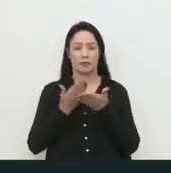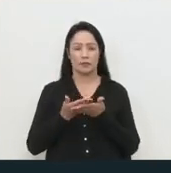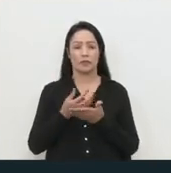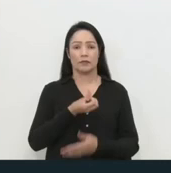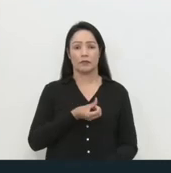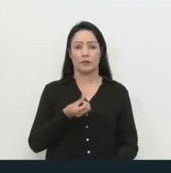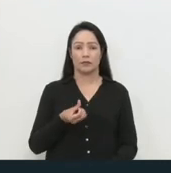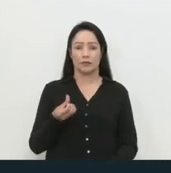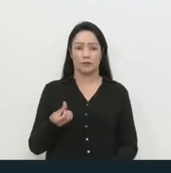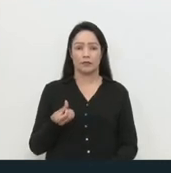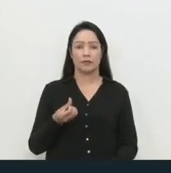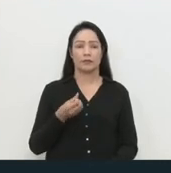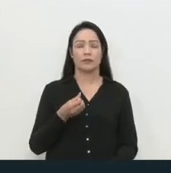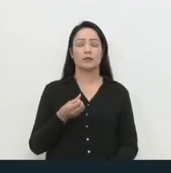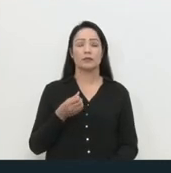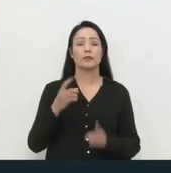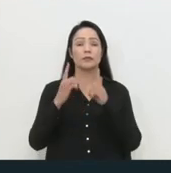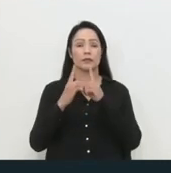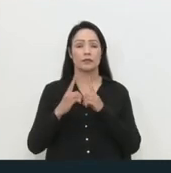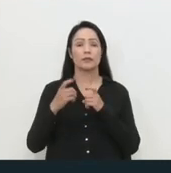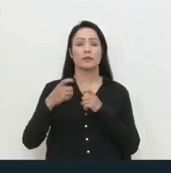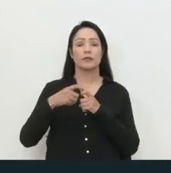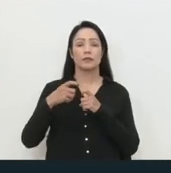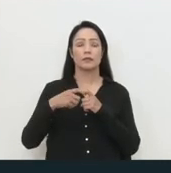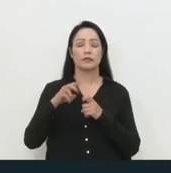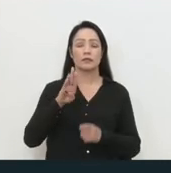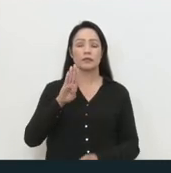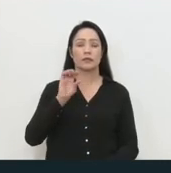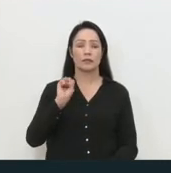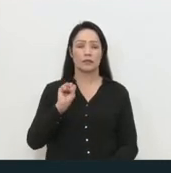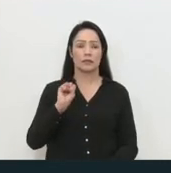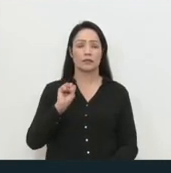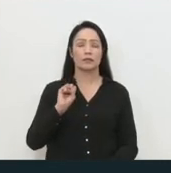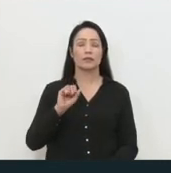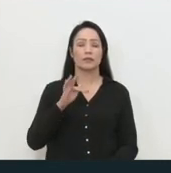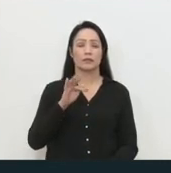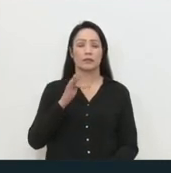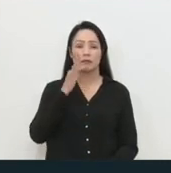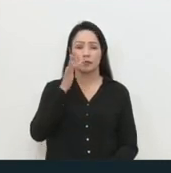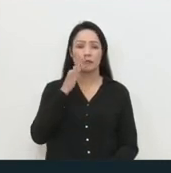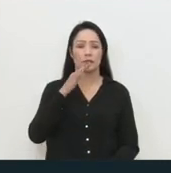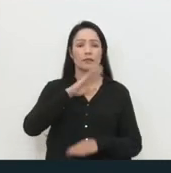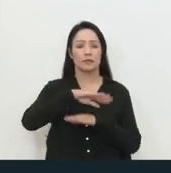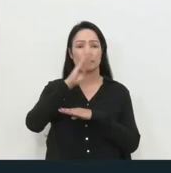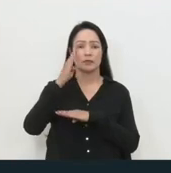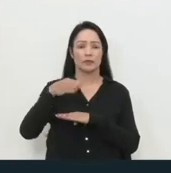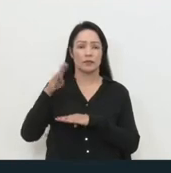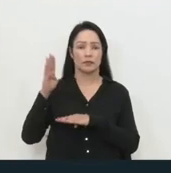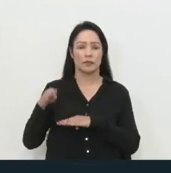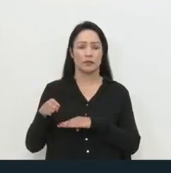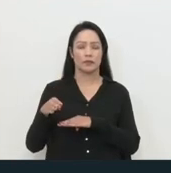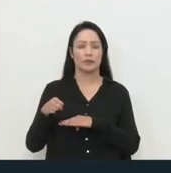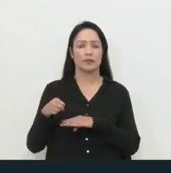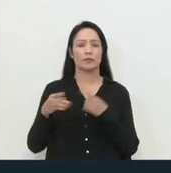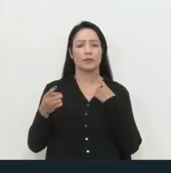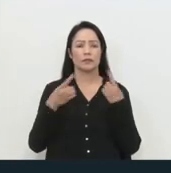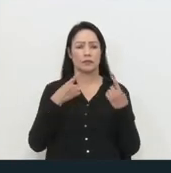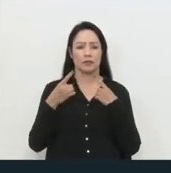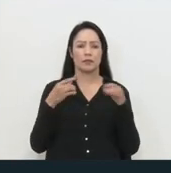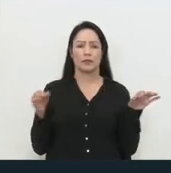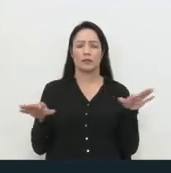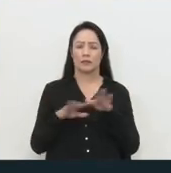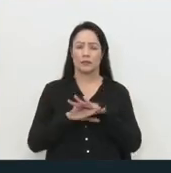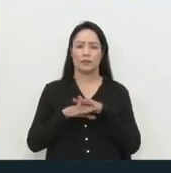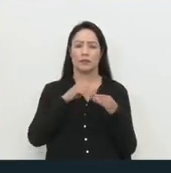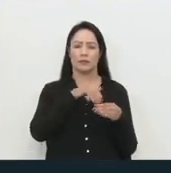7376623 informações sobre atendimento médicos na UBS Flor da Montanha autor vereador em discussão encerrada discussão